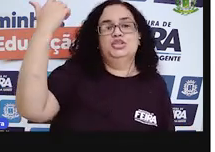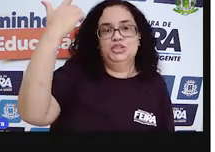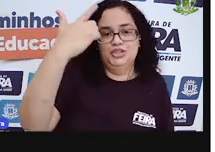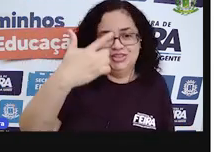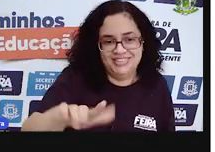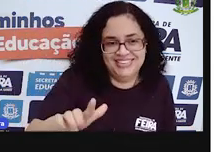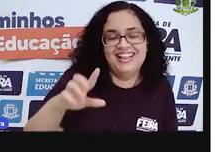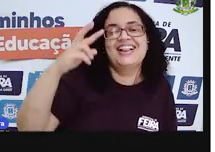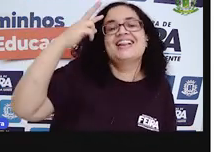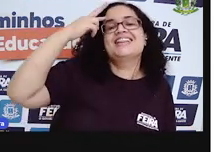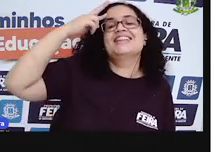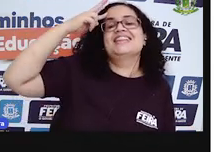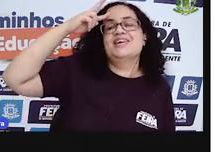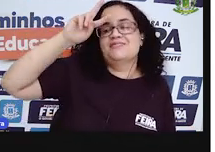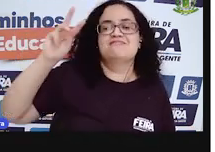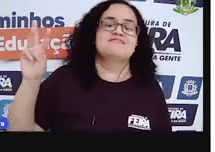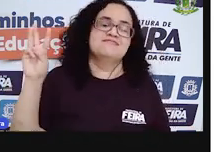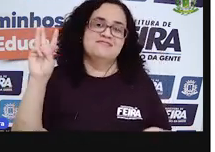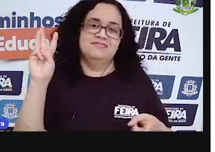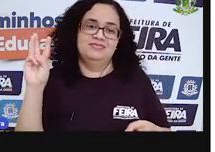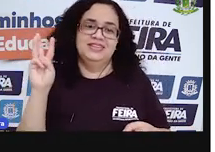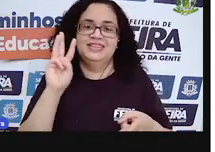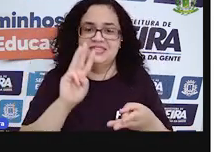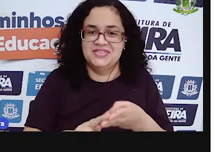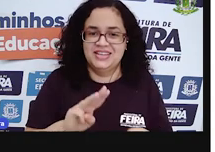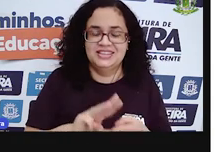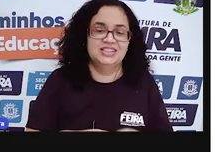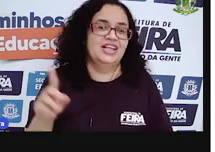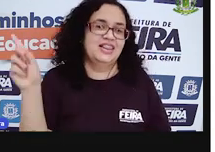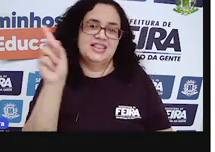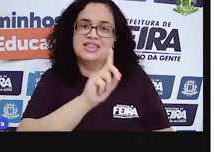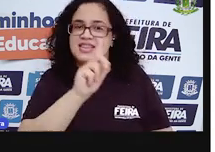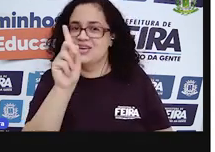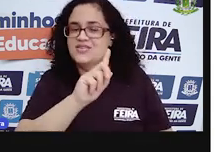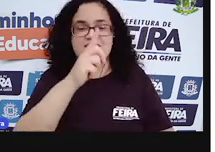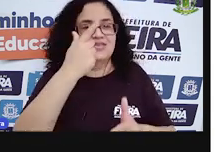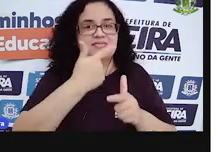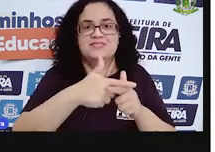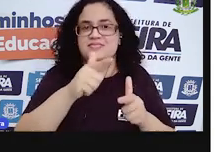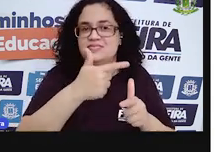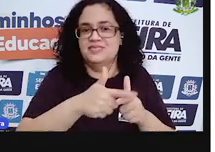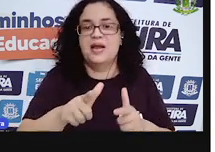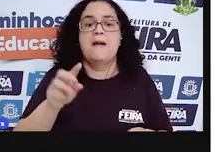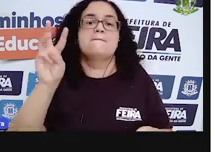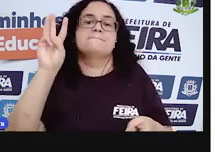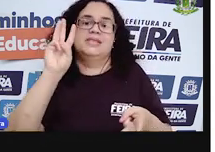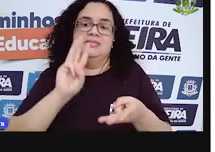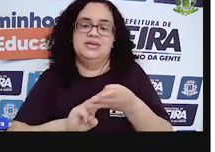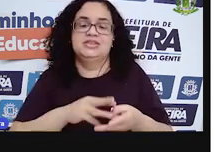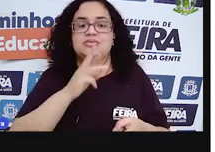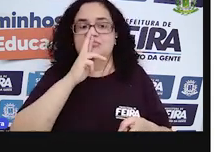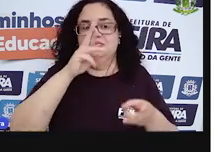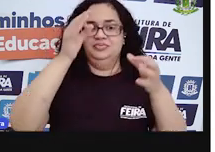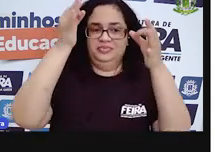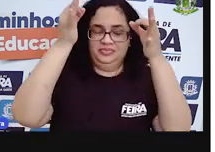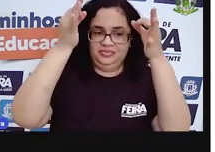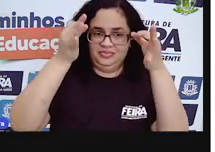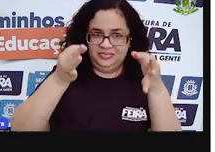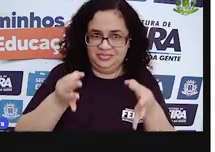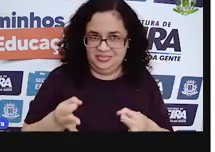de novo Olha eu lembrando para você matemática Nunca foi problema